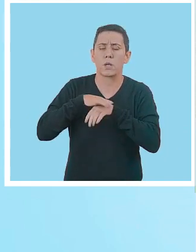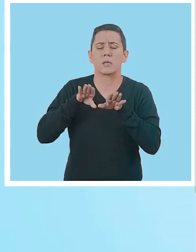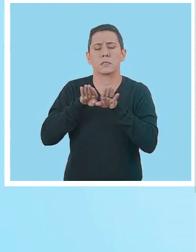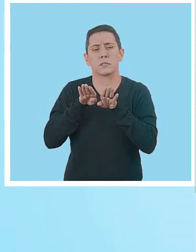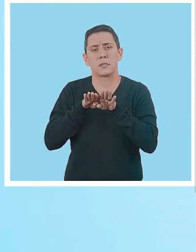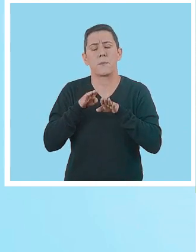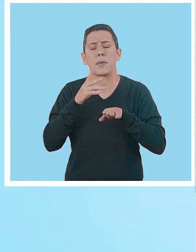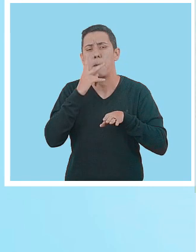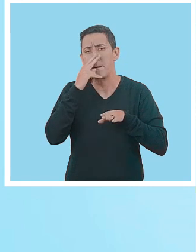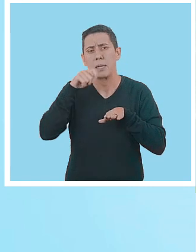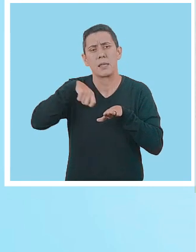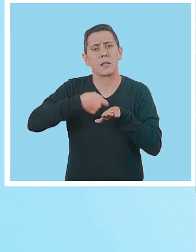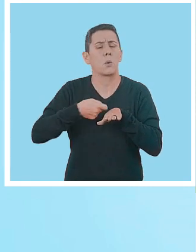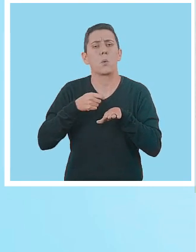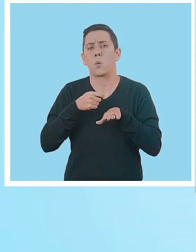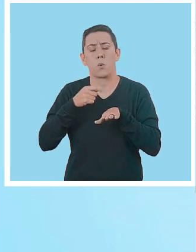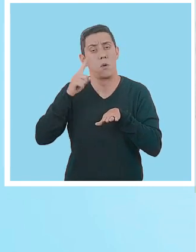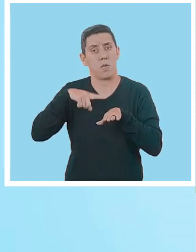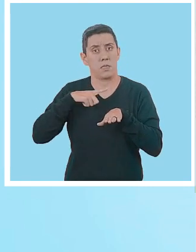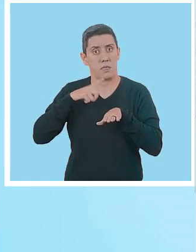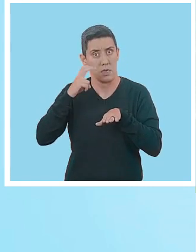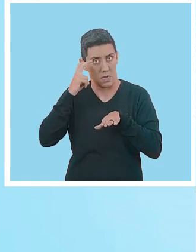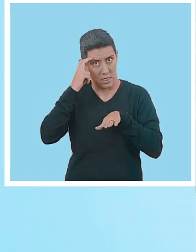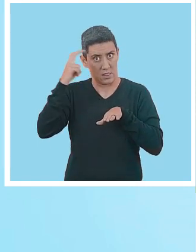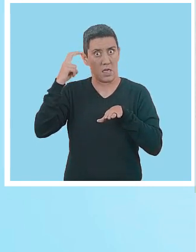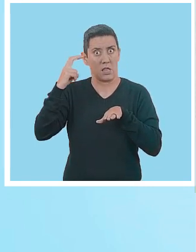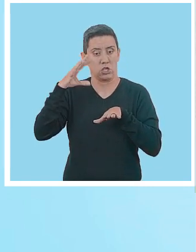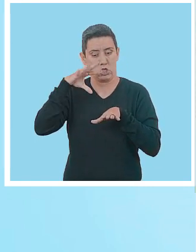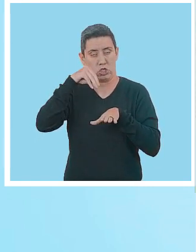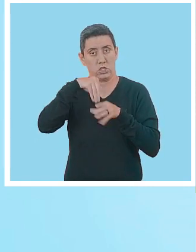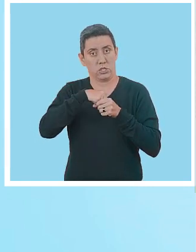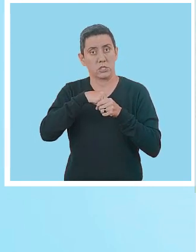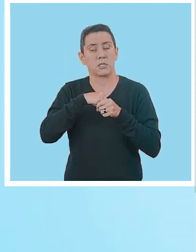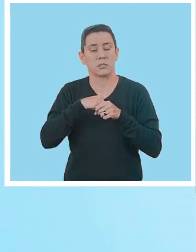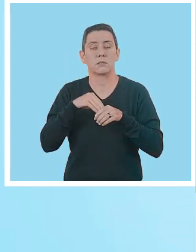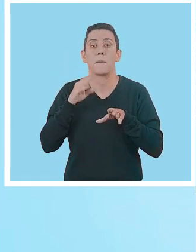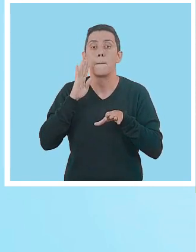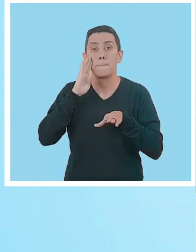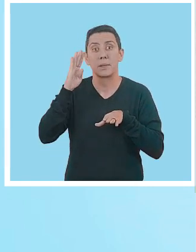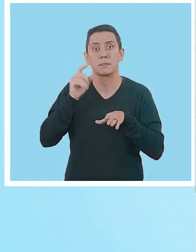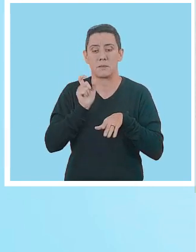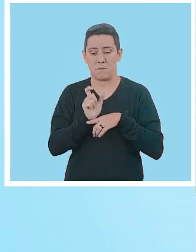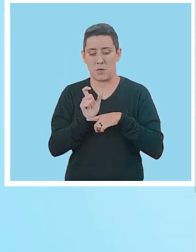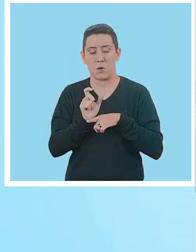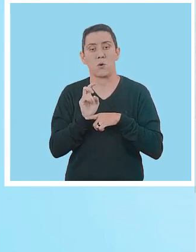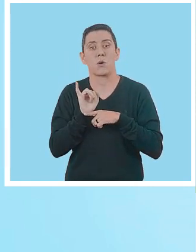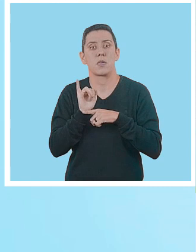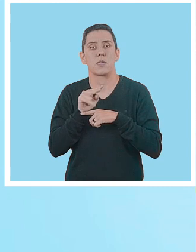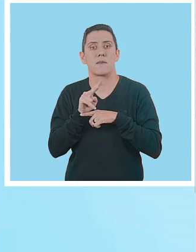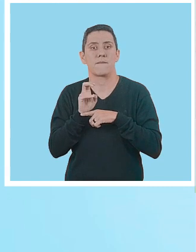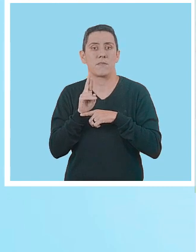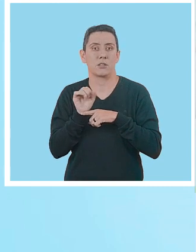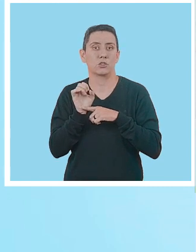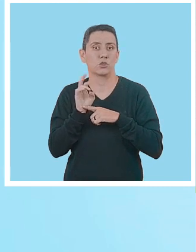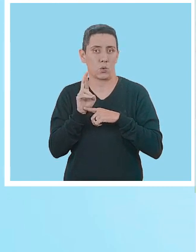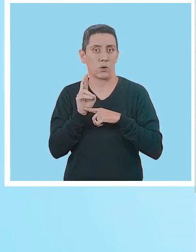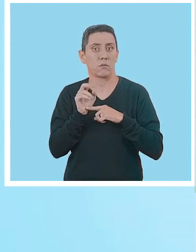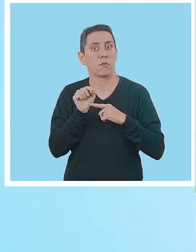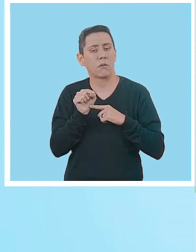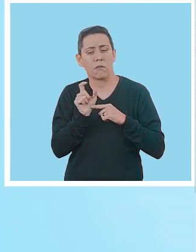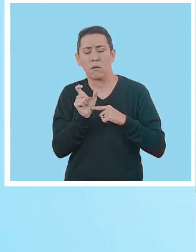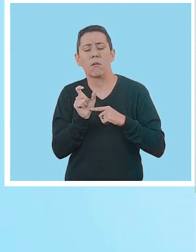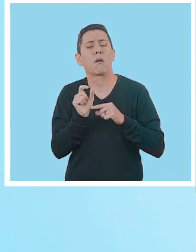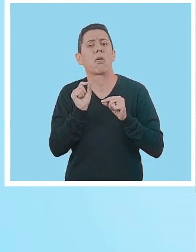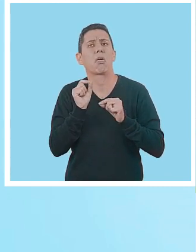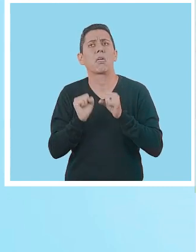Toda inteligência da Usina solar está dentro do inversor fotovoltaico e a way for né fábrica